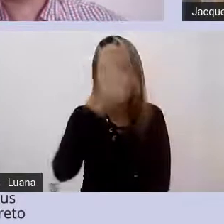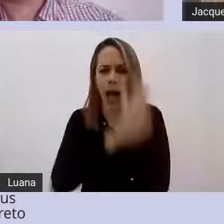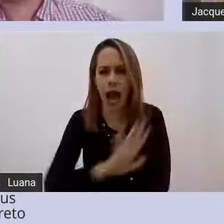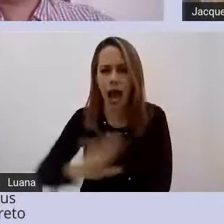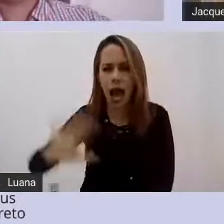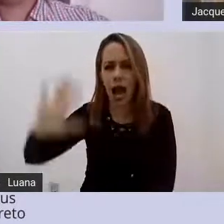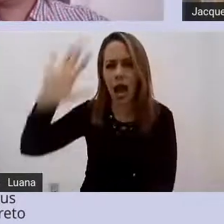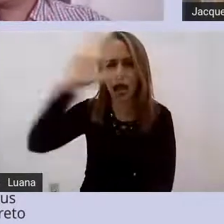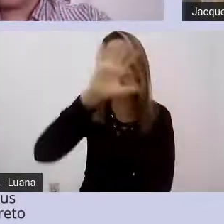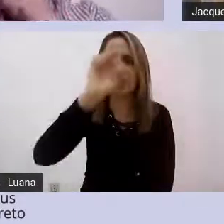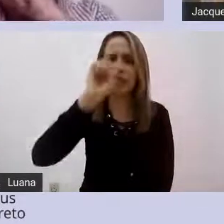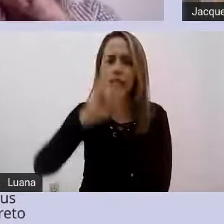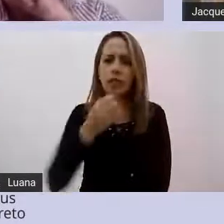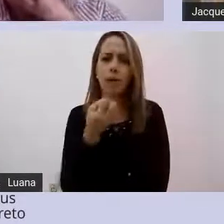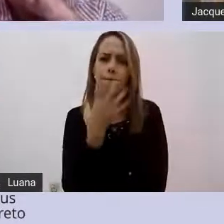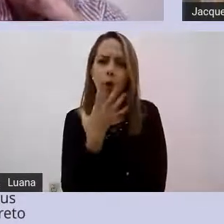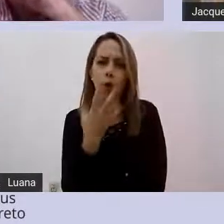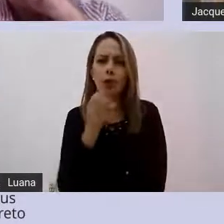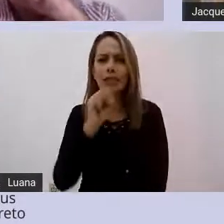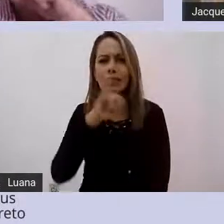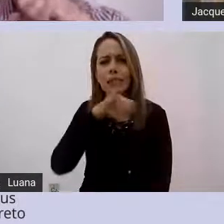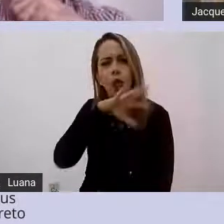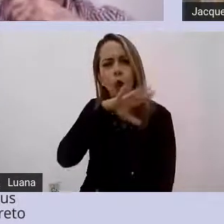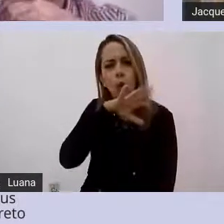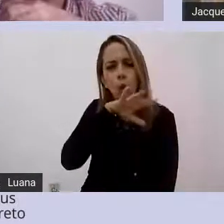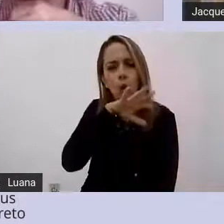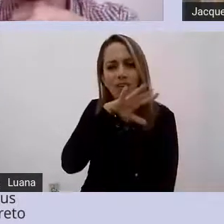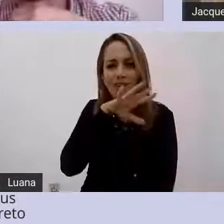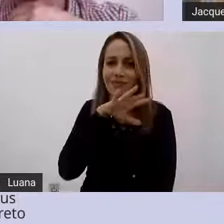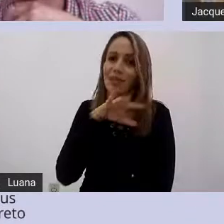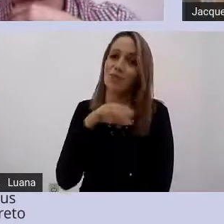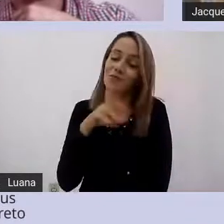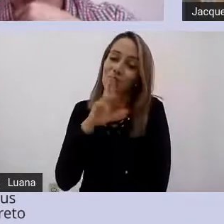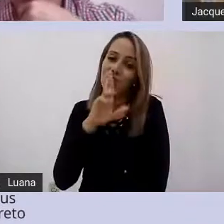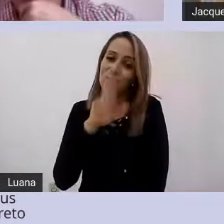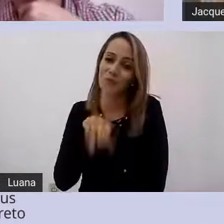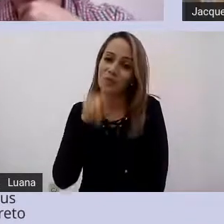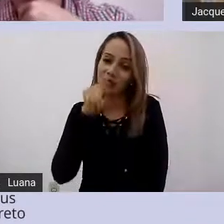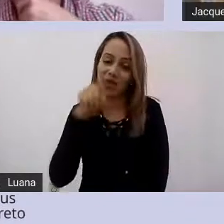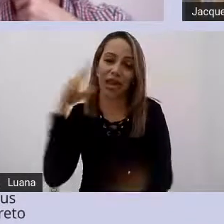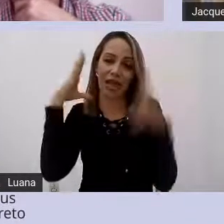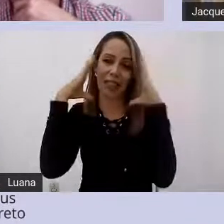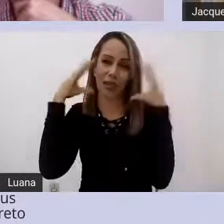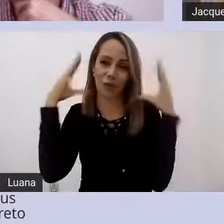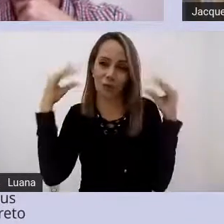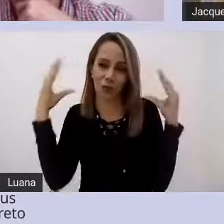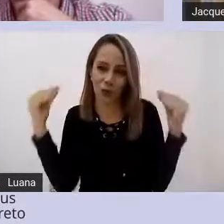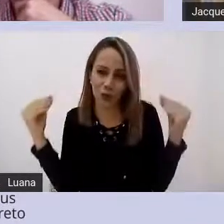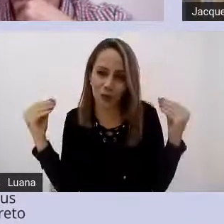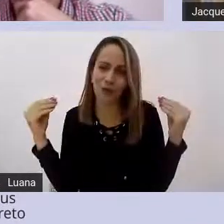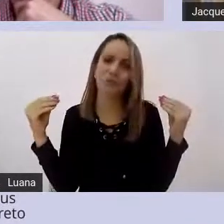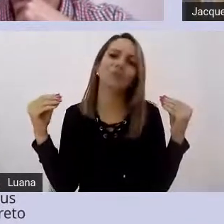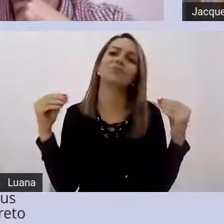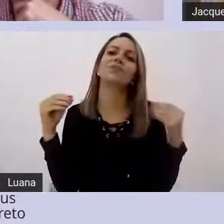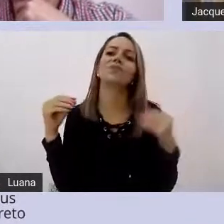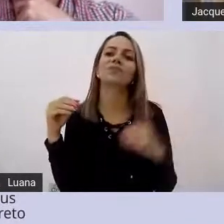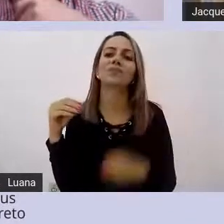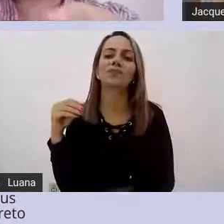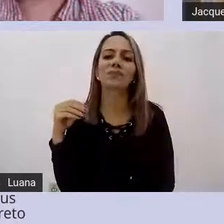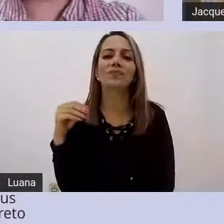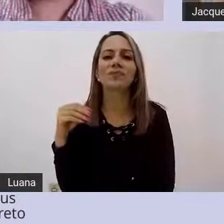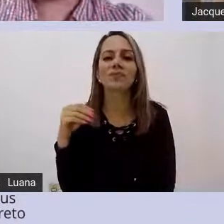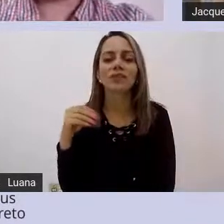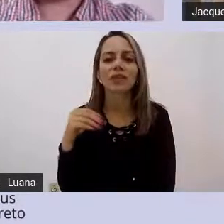não estava, e aí só para você ficar mais tranquilo, suas ilustrações foram elogiadas, né?